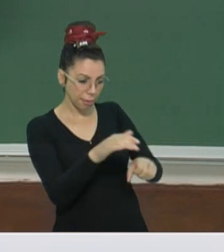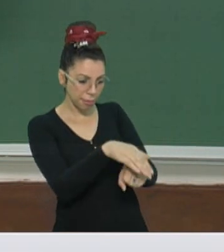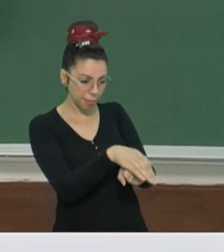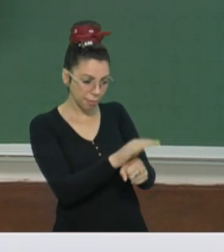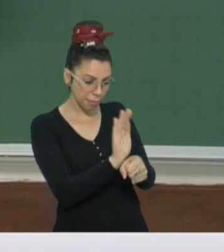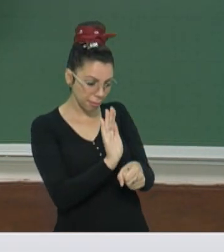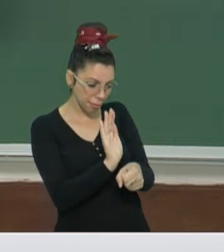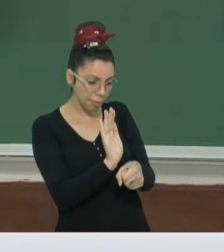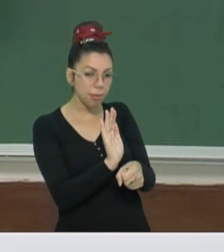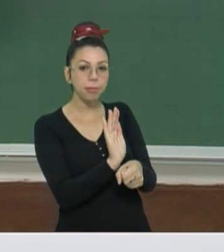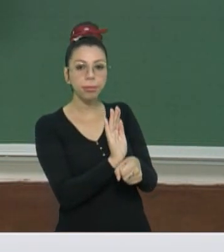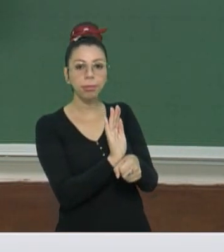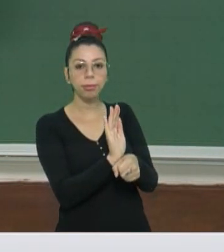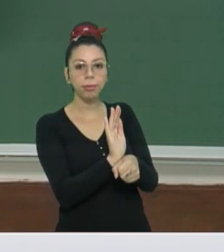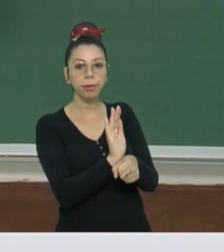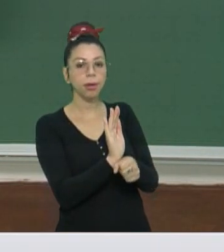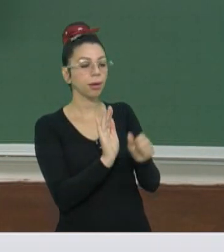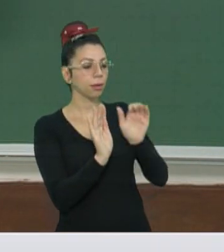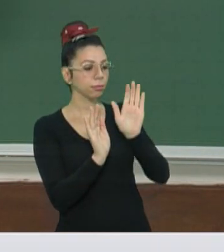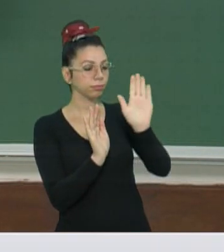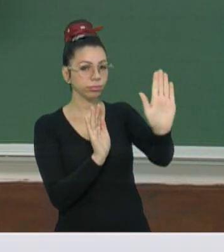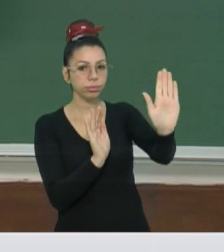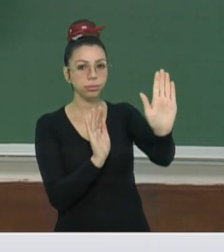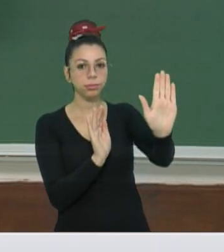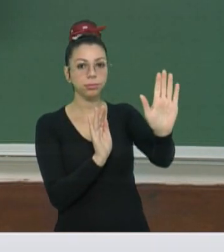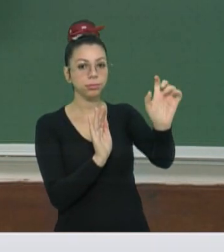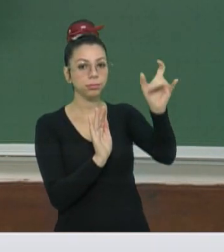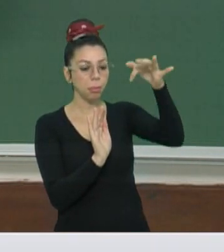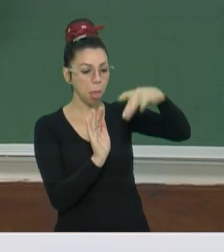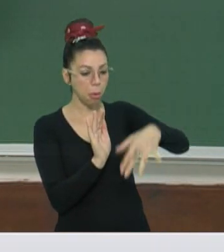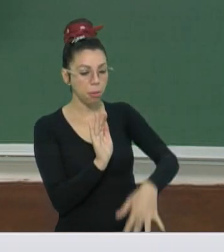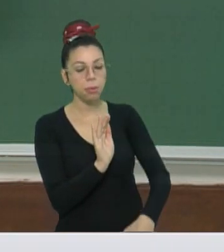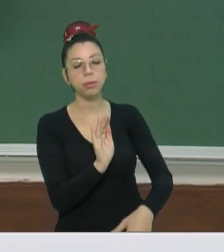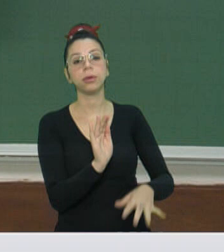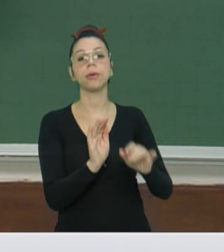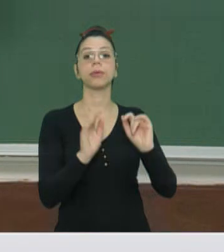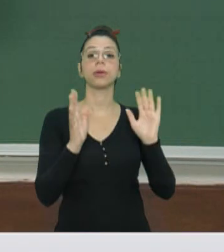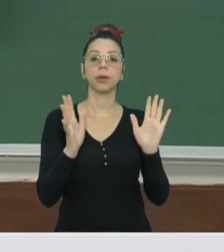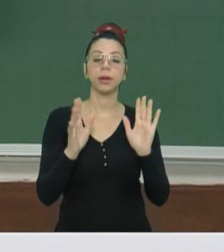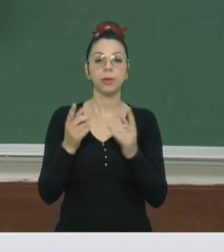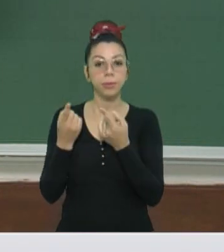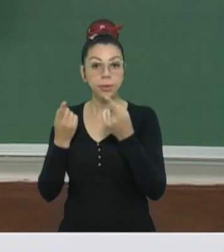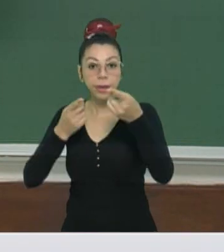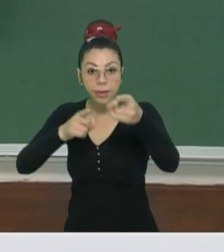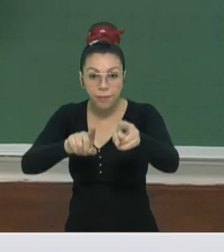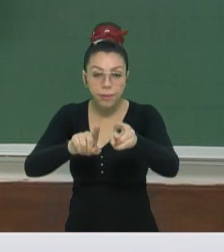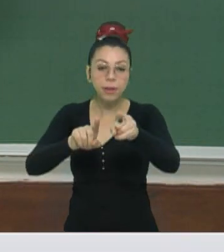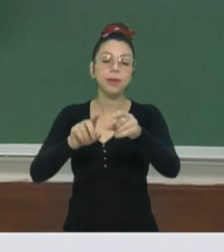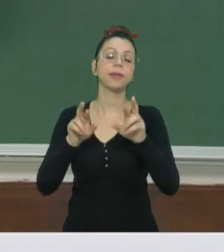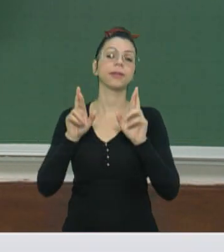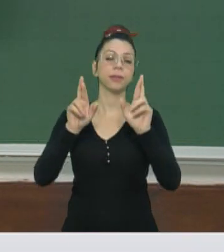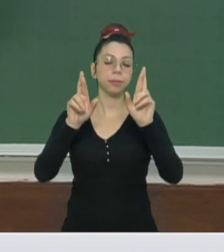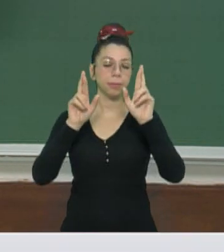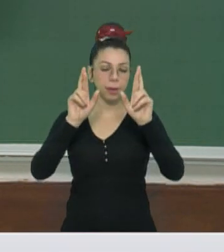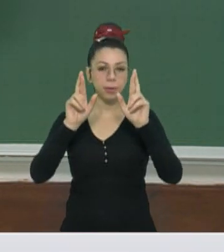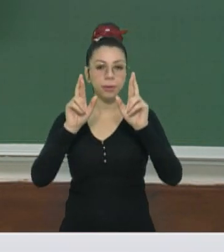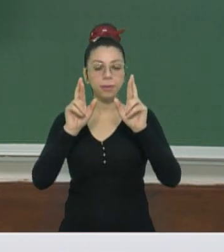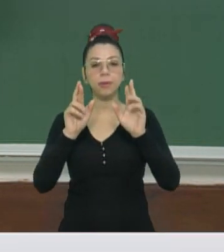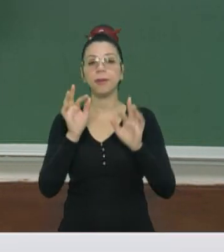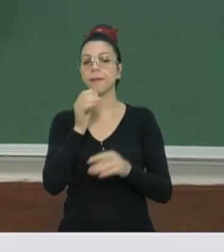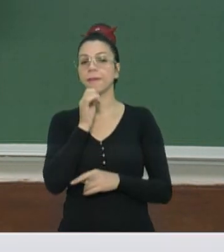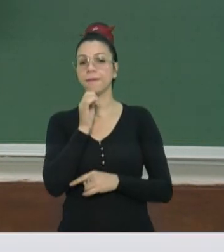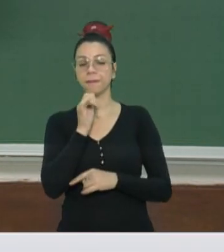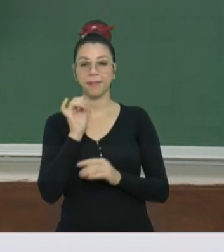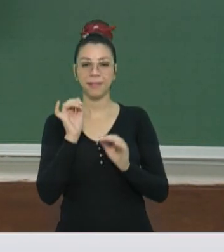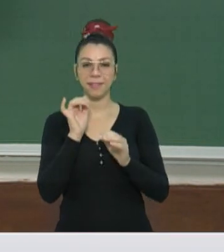destampado, e faz dias que aquilo não recebe uma descarga, deve ter mosquito lá. Esse é o seu desafio, espero que você cumpra e a nossa